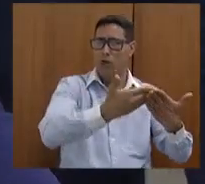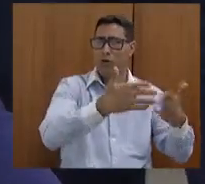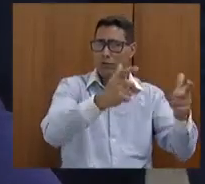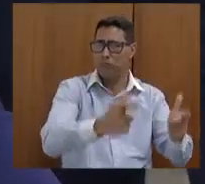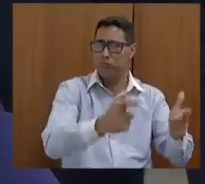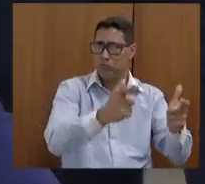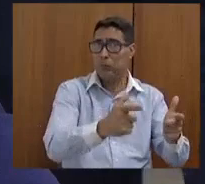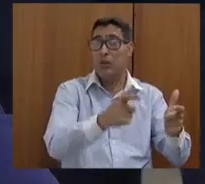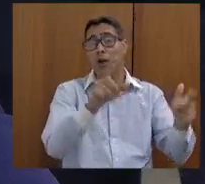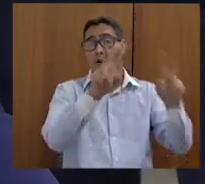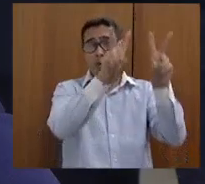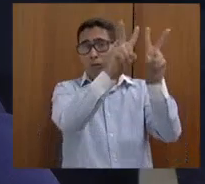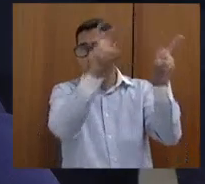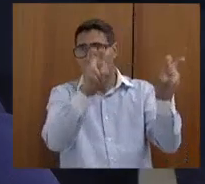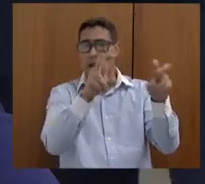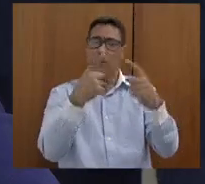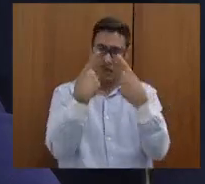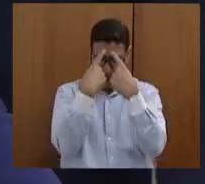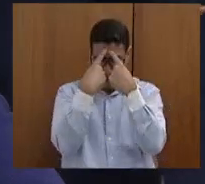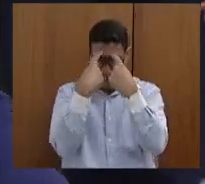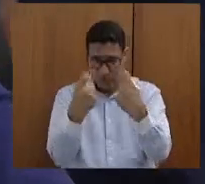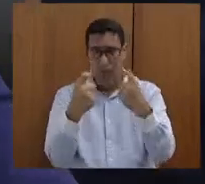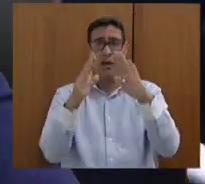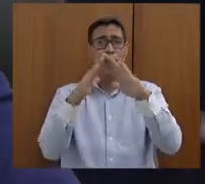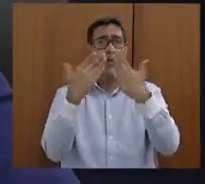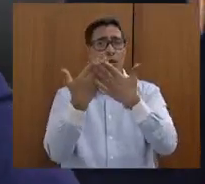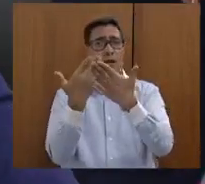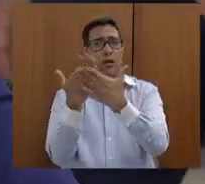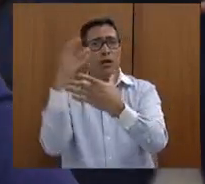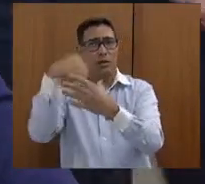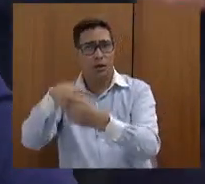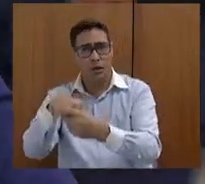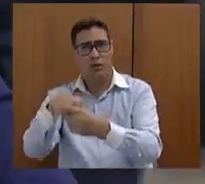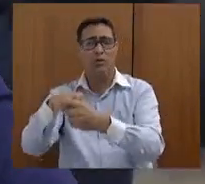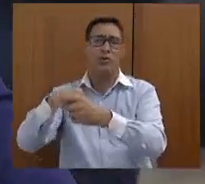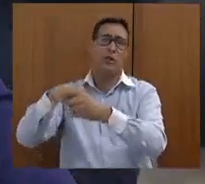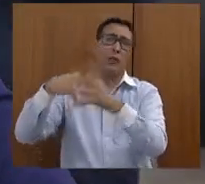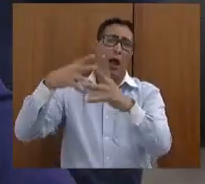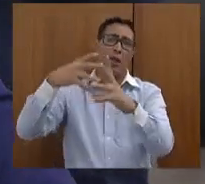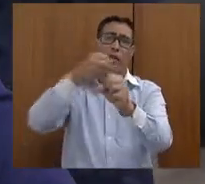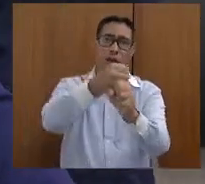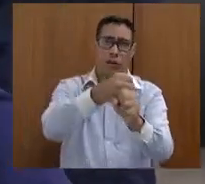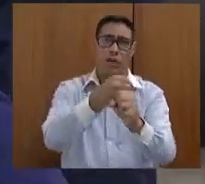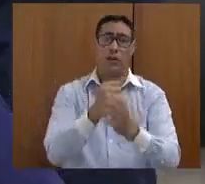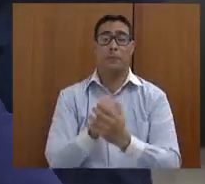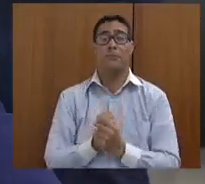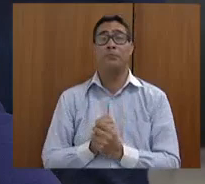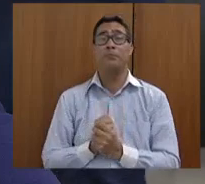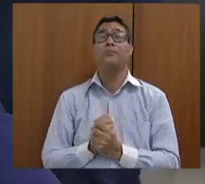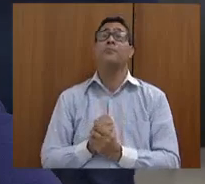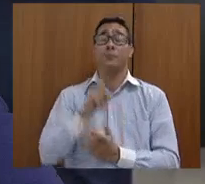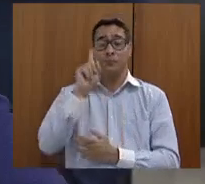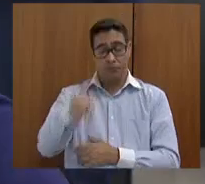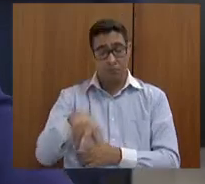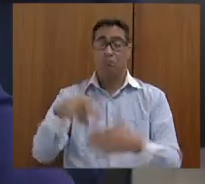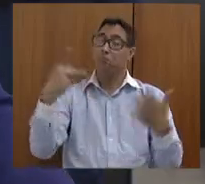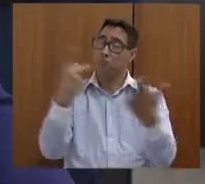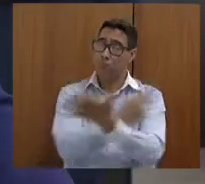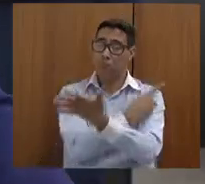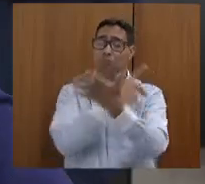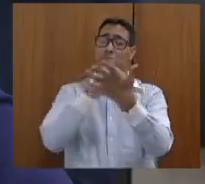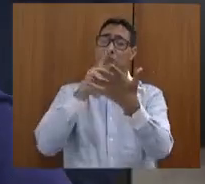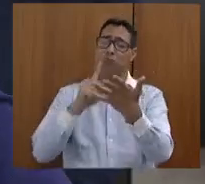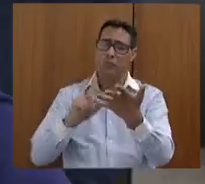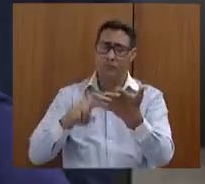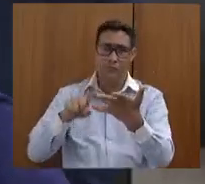ao tema violência nas escolas e ataca as nossas escolas essas ações elas são